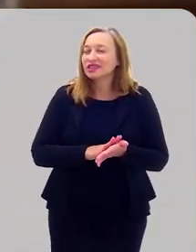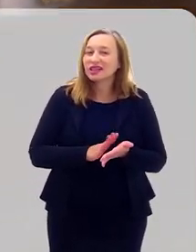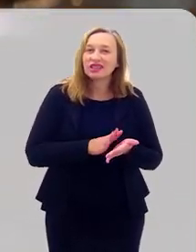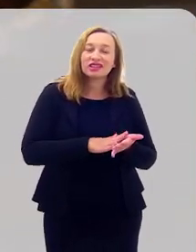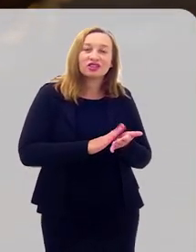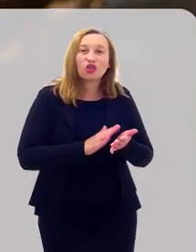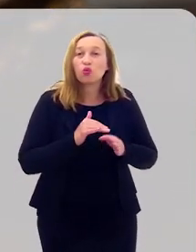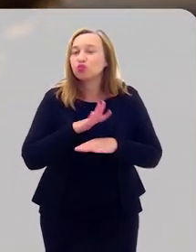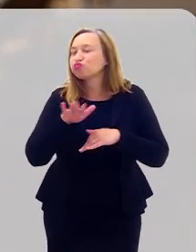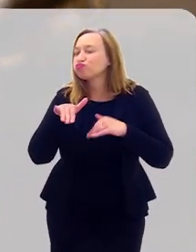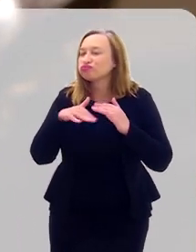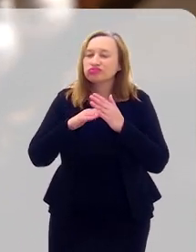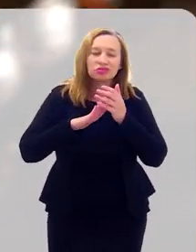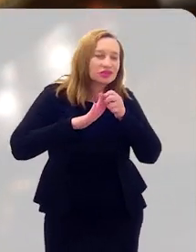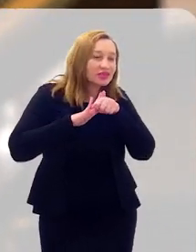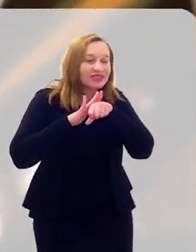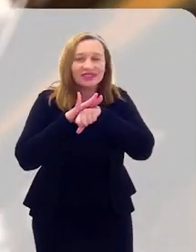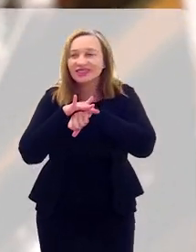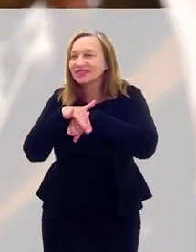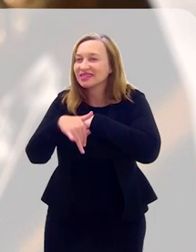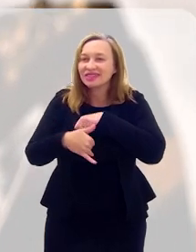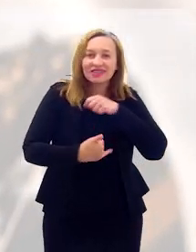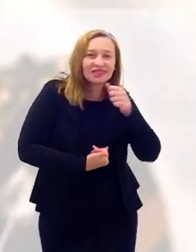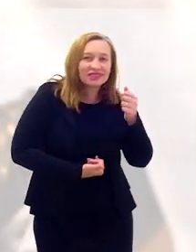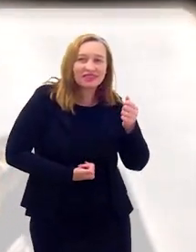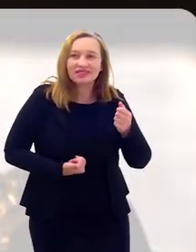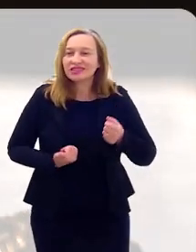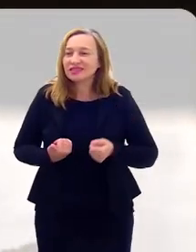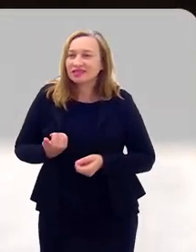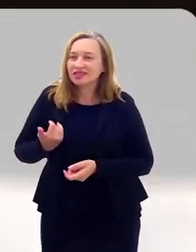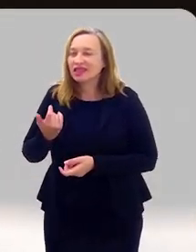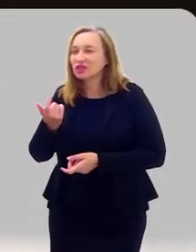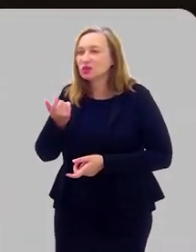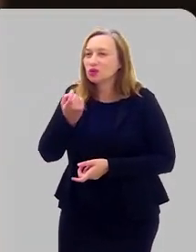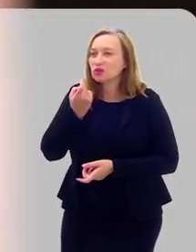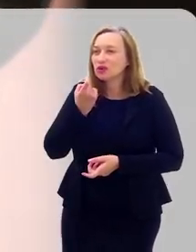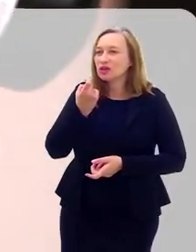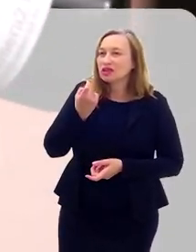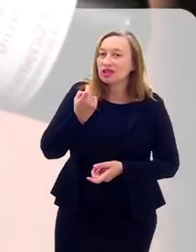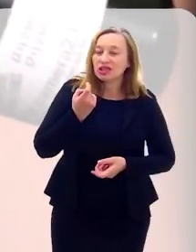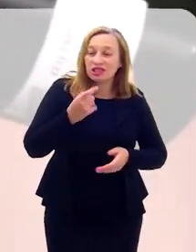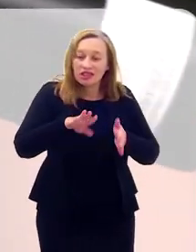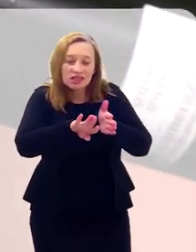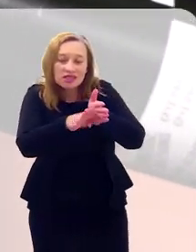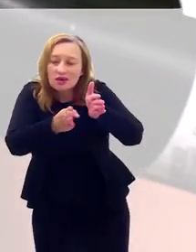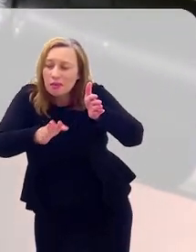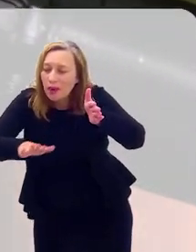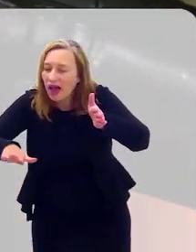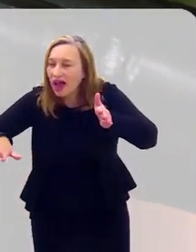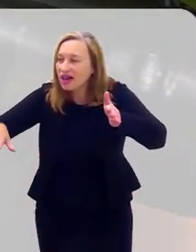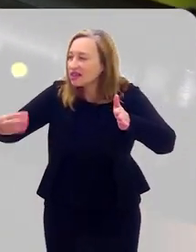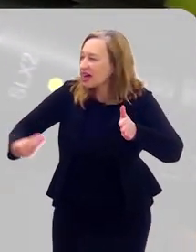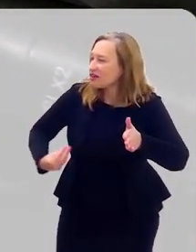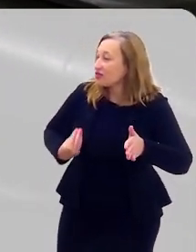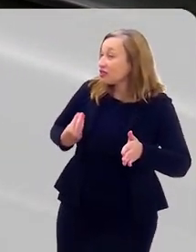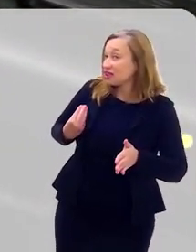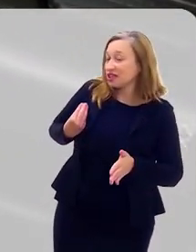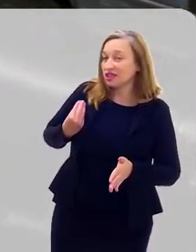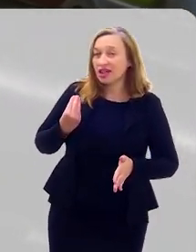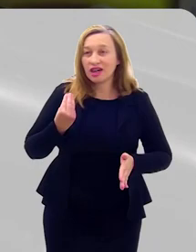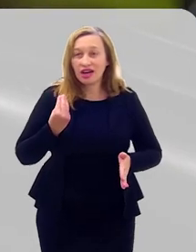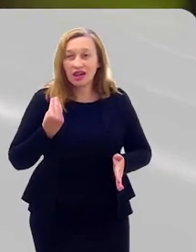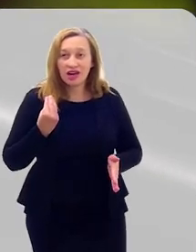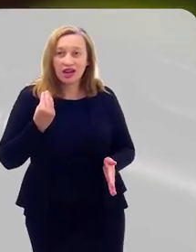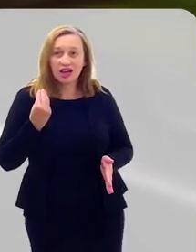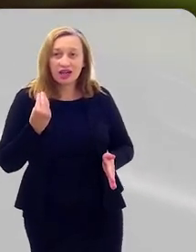Passamos toda a noite lançando nossa rede nesse mar bravio que não